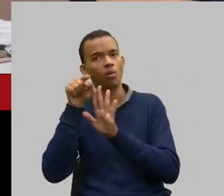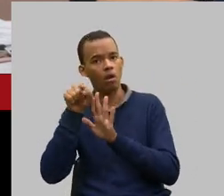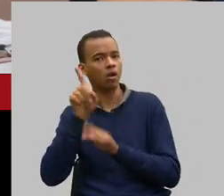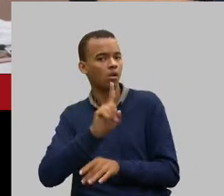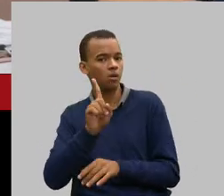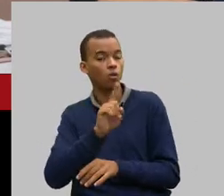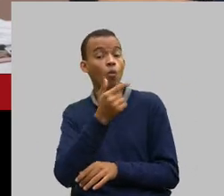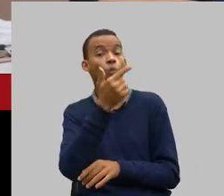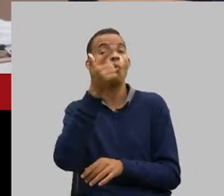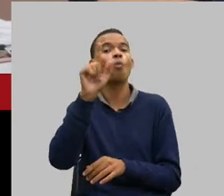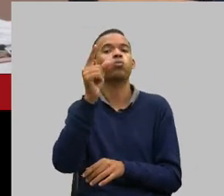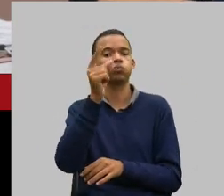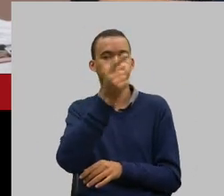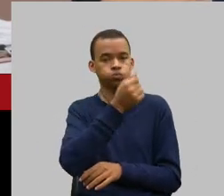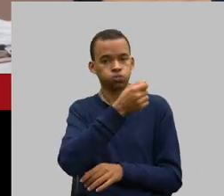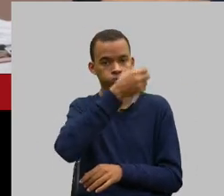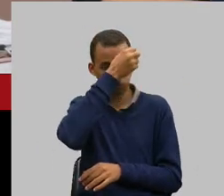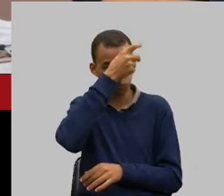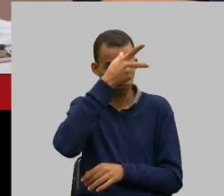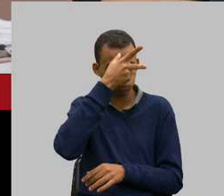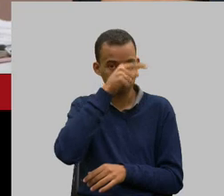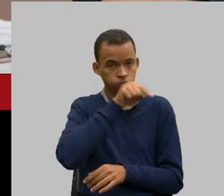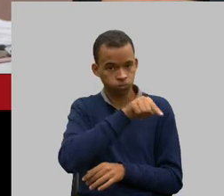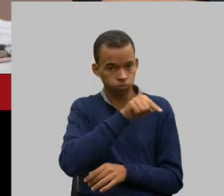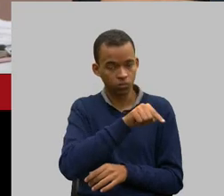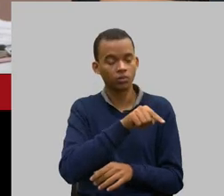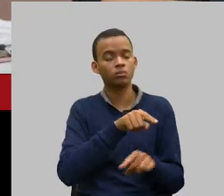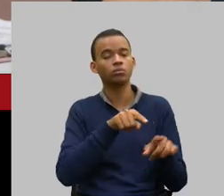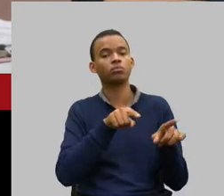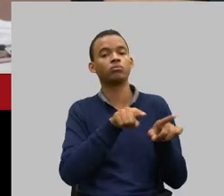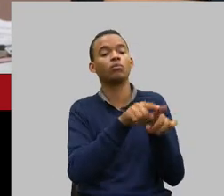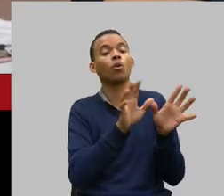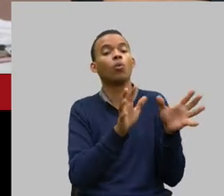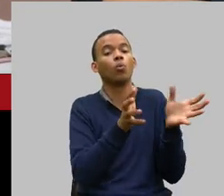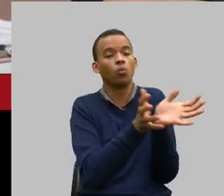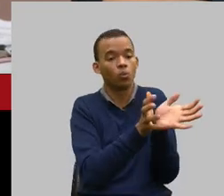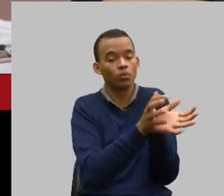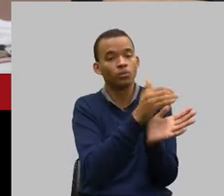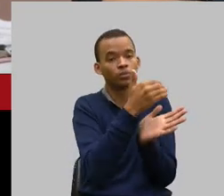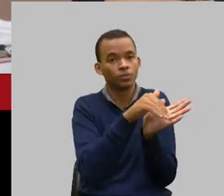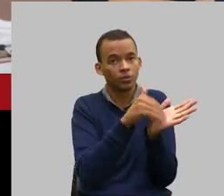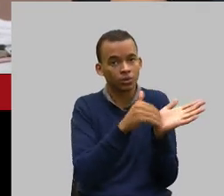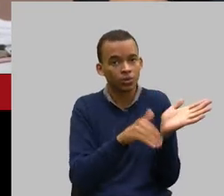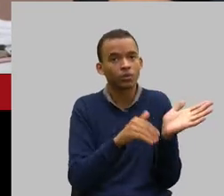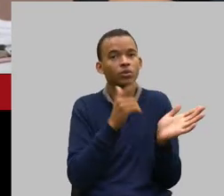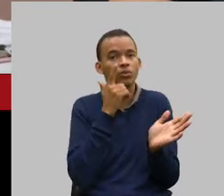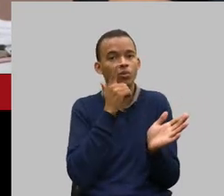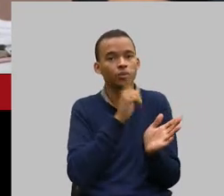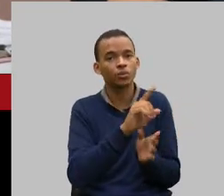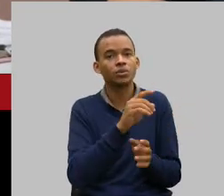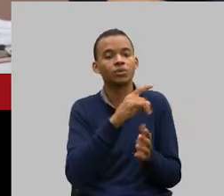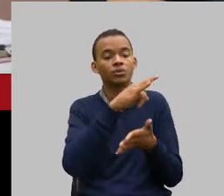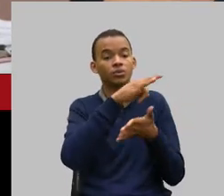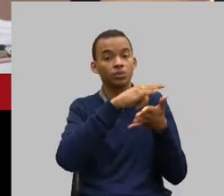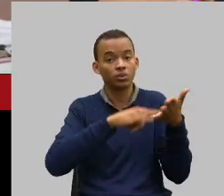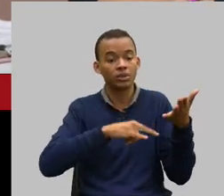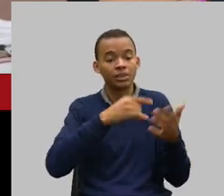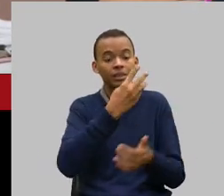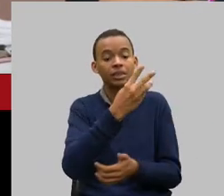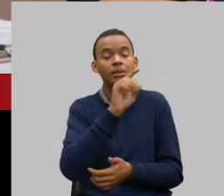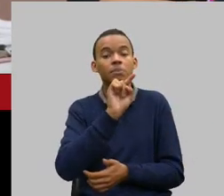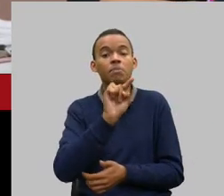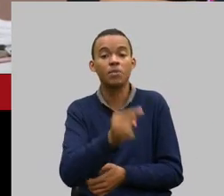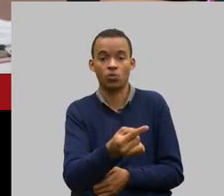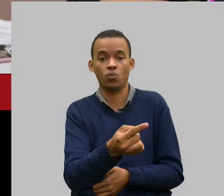da prefeitura inclusive com uma equipe da própria Secretaria de realizar mais de 3.000 títulos de propriedade e não existe